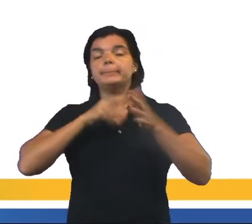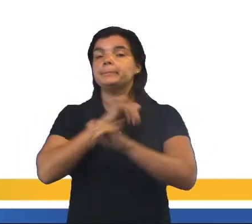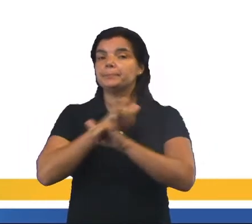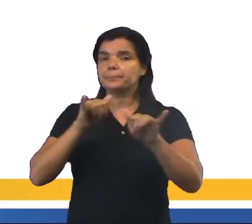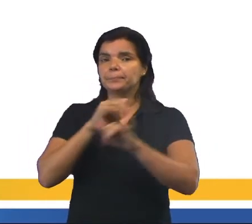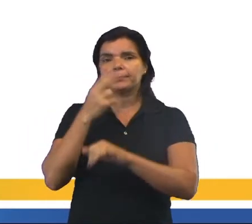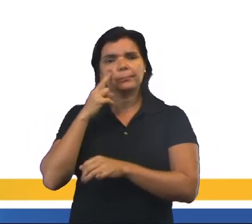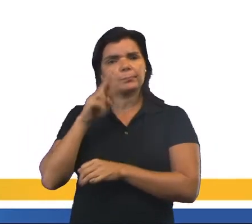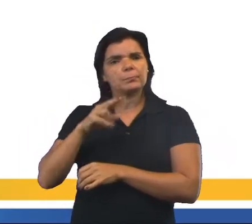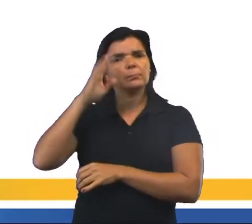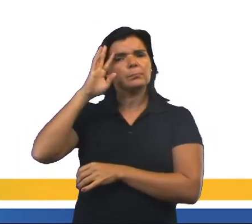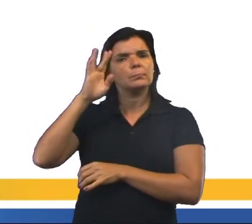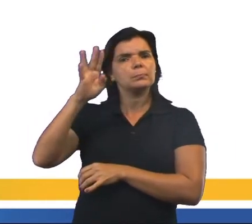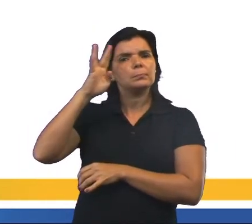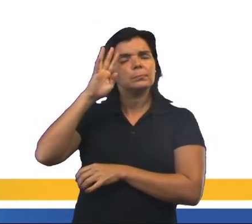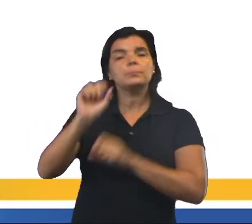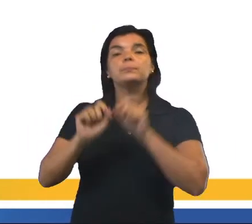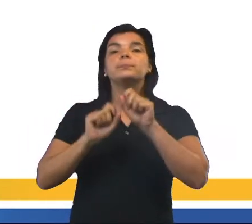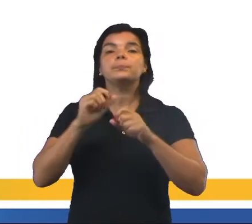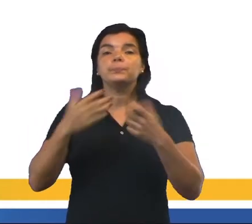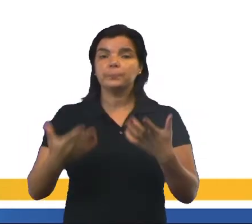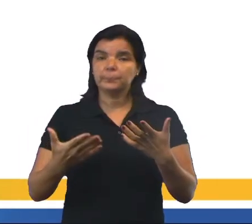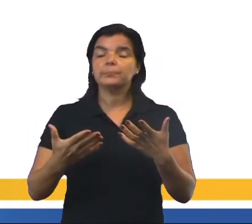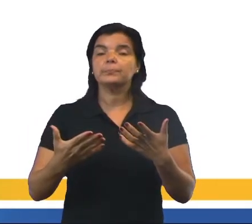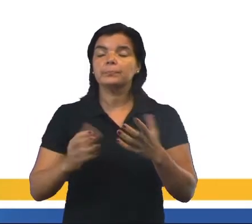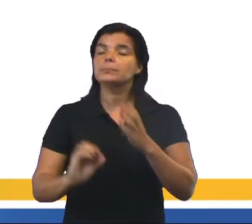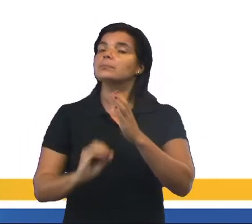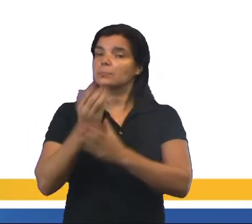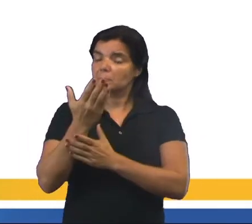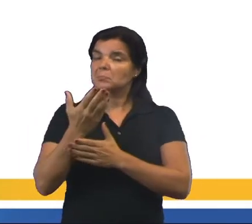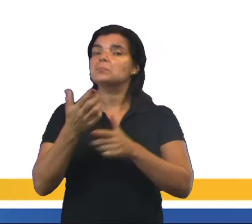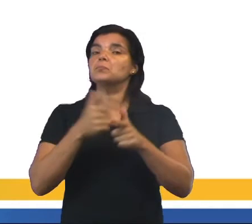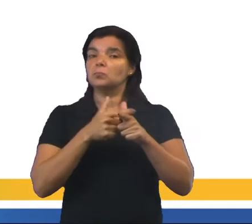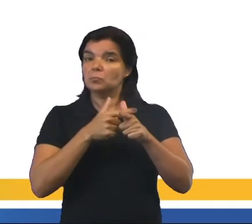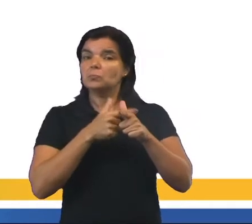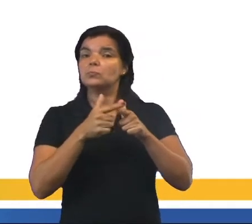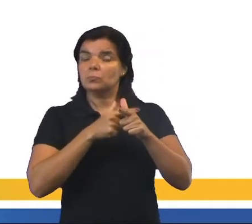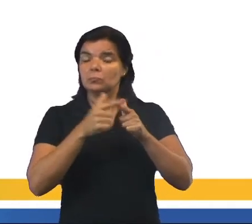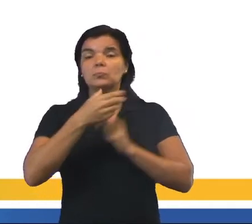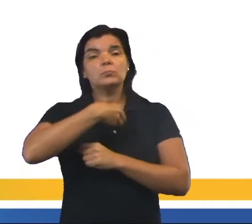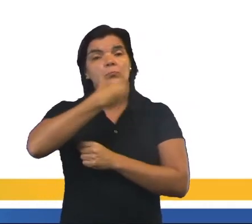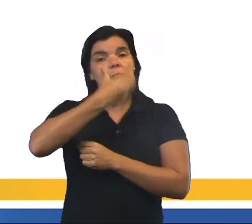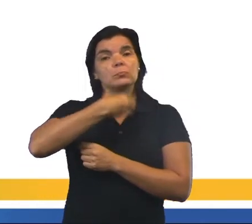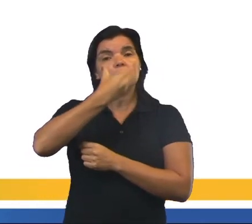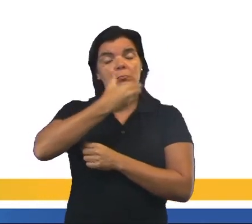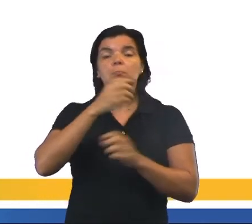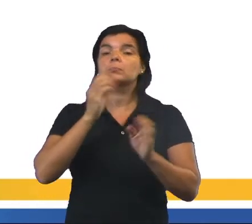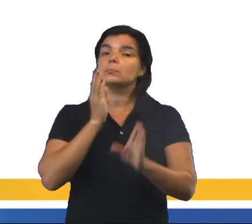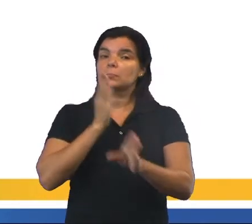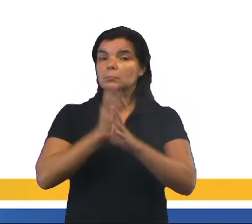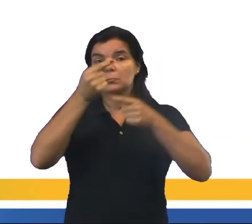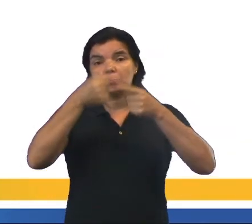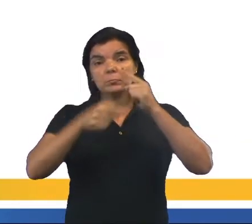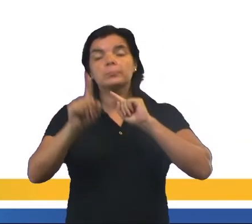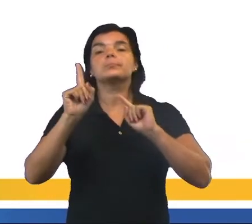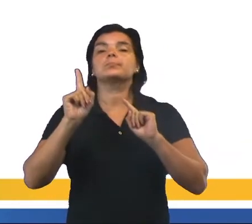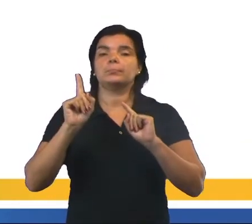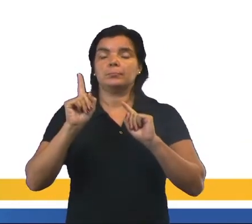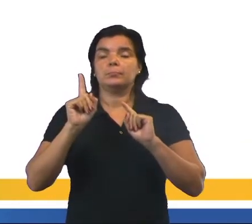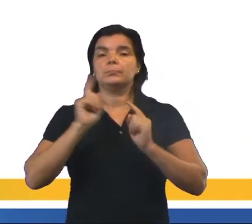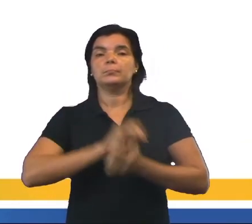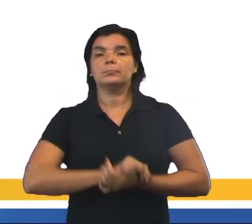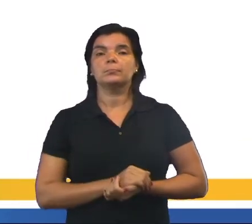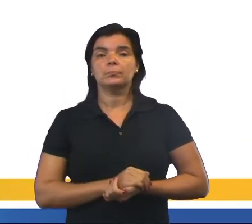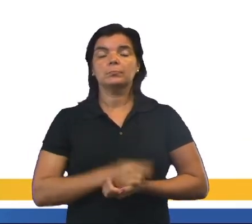notícia, você já imagina que esteja acontecendo alguma coisa com esses frutos para que eles estejam